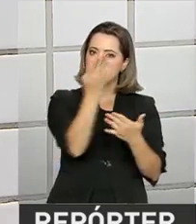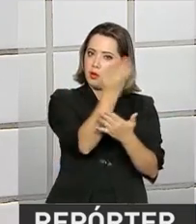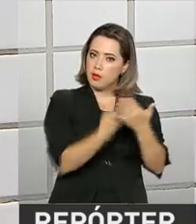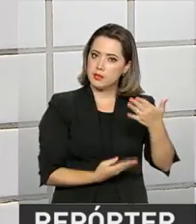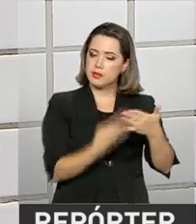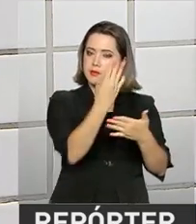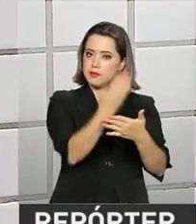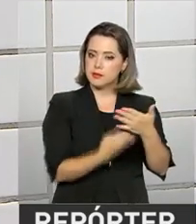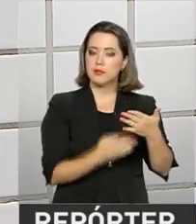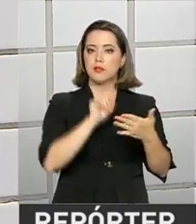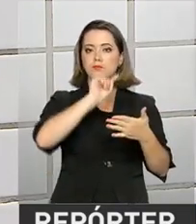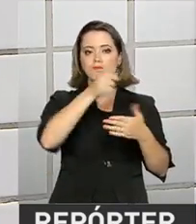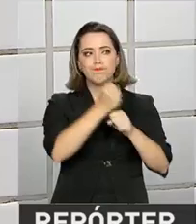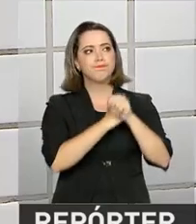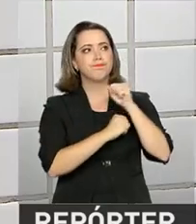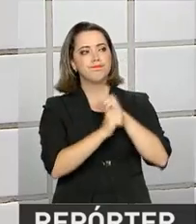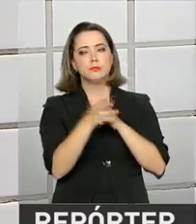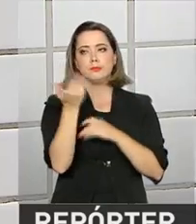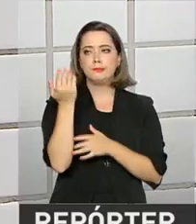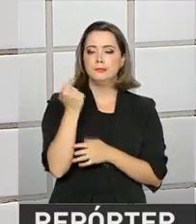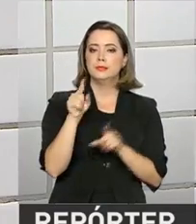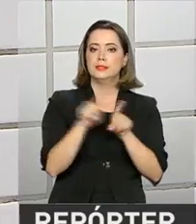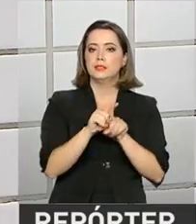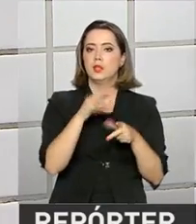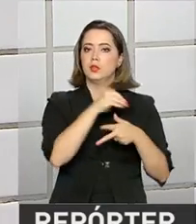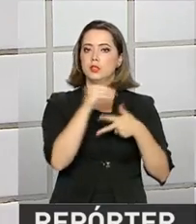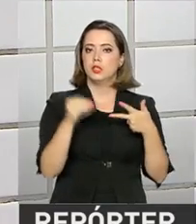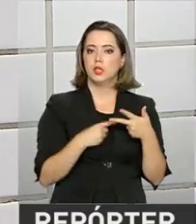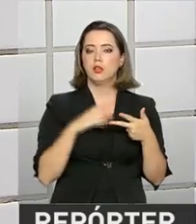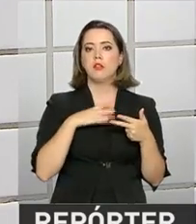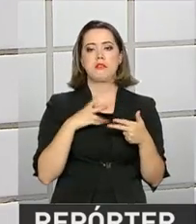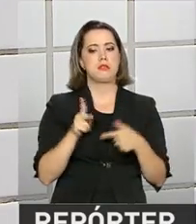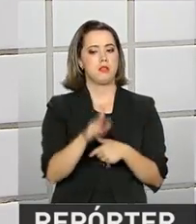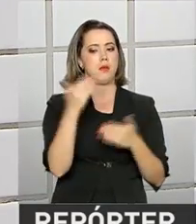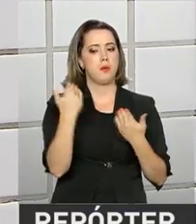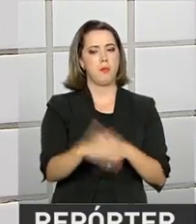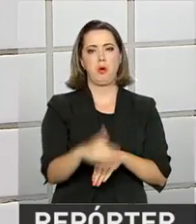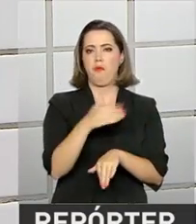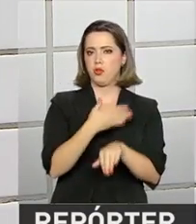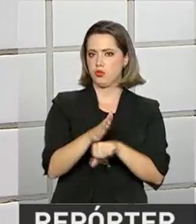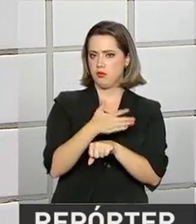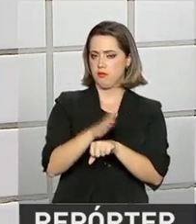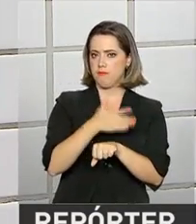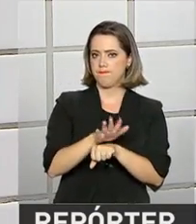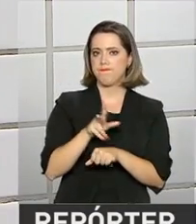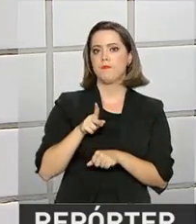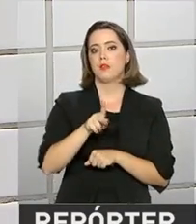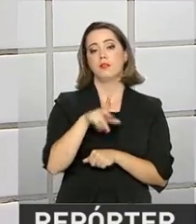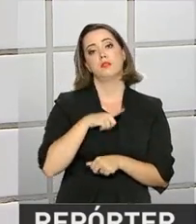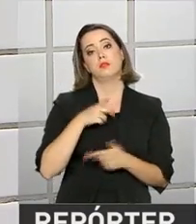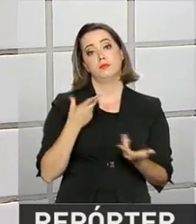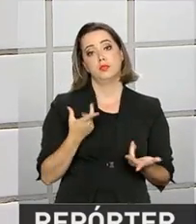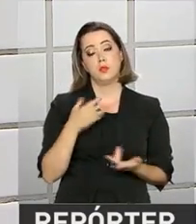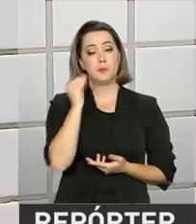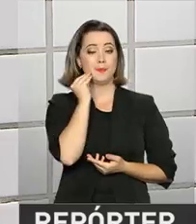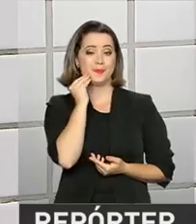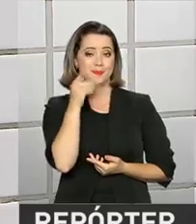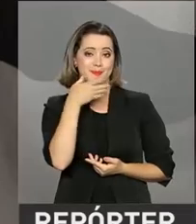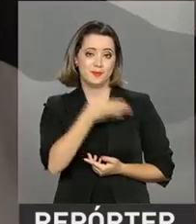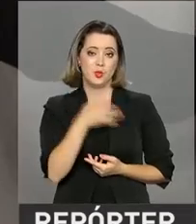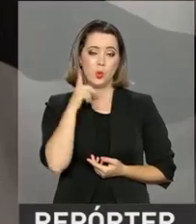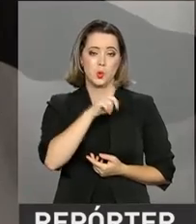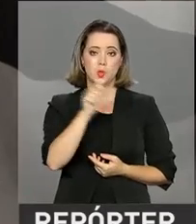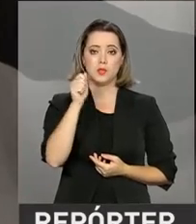via nos outros anos a matéria que C no ENEM também faço simulados toda sexta e eu tô tentando aí é para cançar a nota